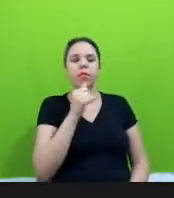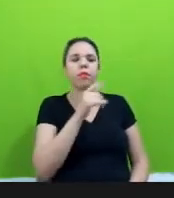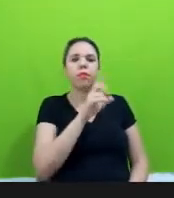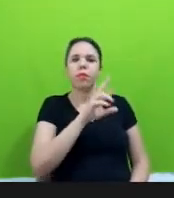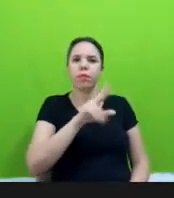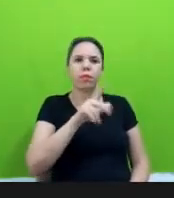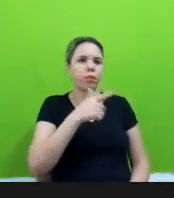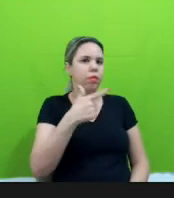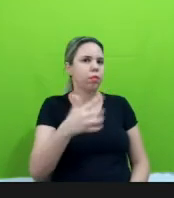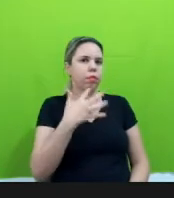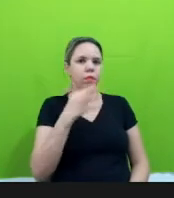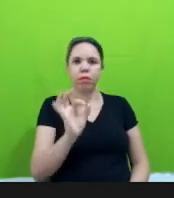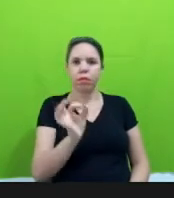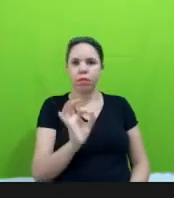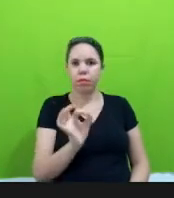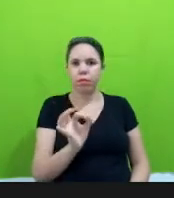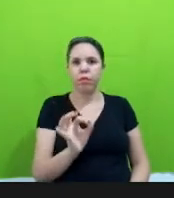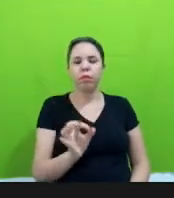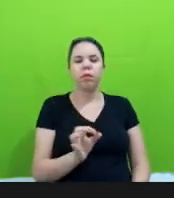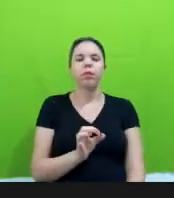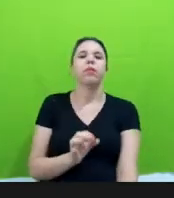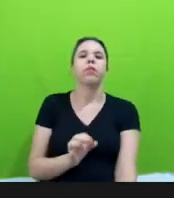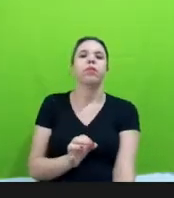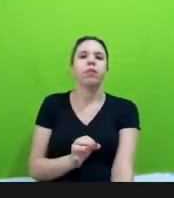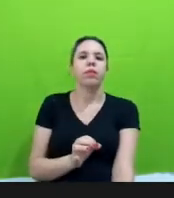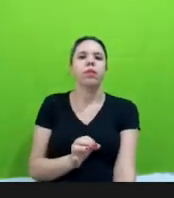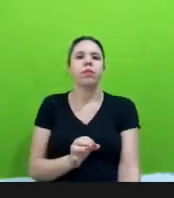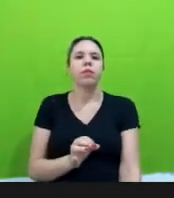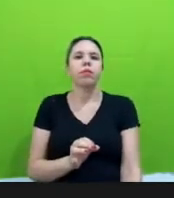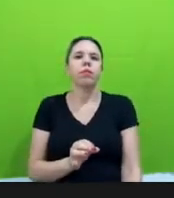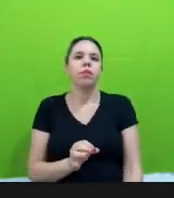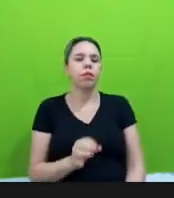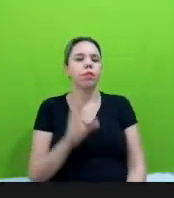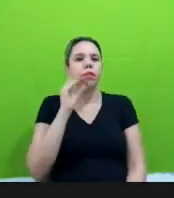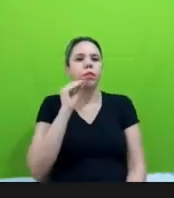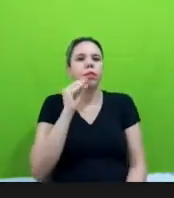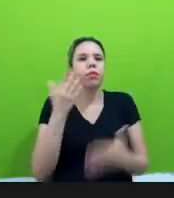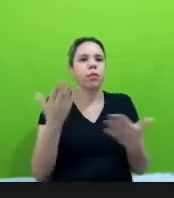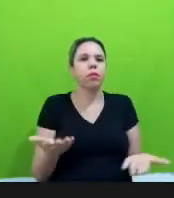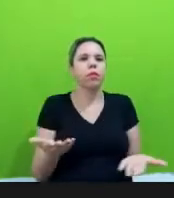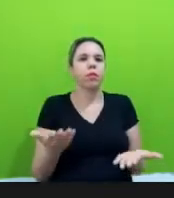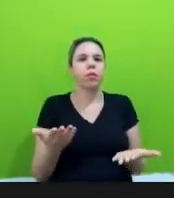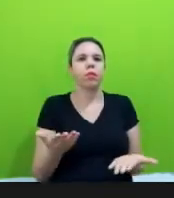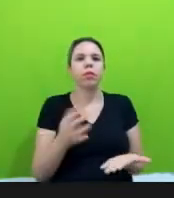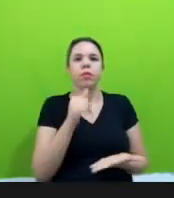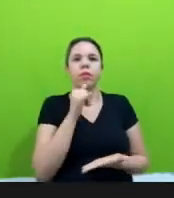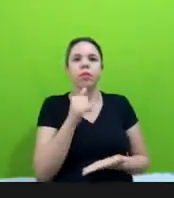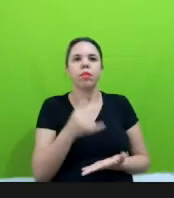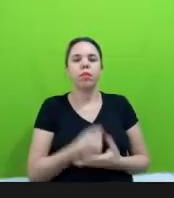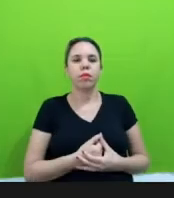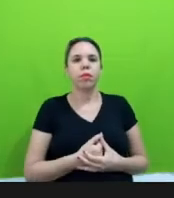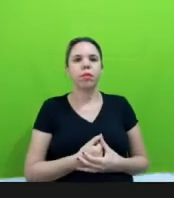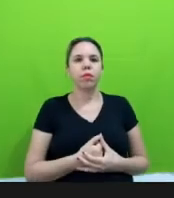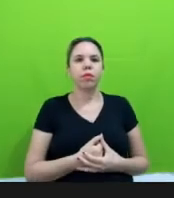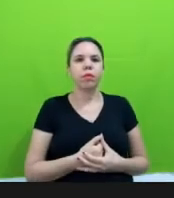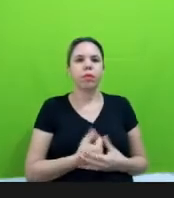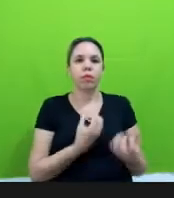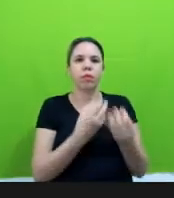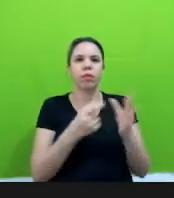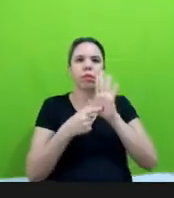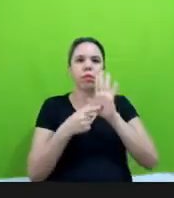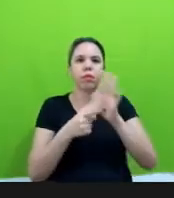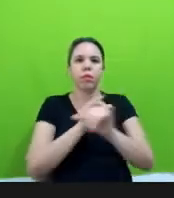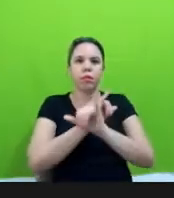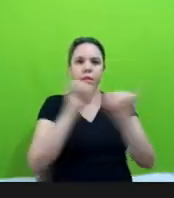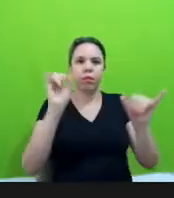caso de fato de uma punição, ainda que uma suspensão no servidor, por outro lado, aparecer a informação ser divulgada, aí sim